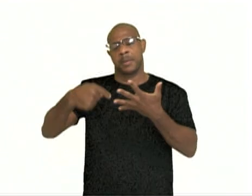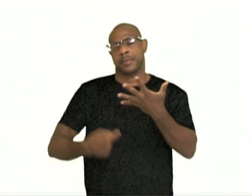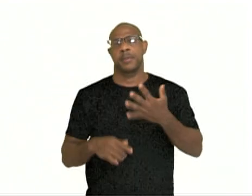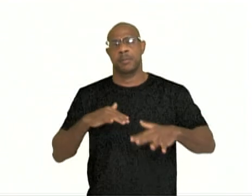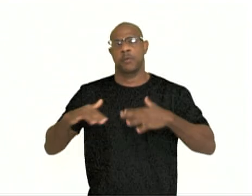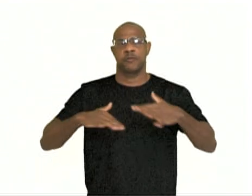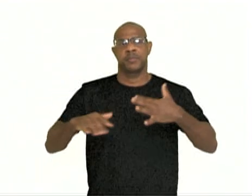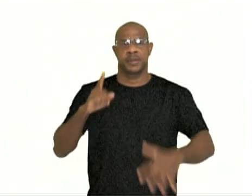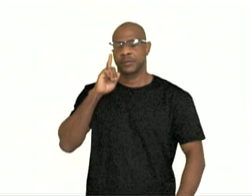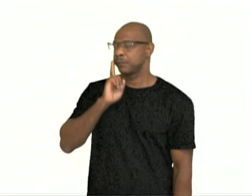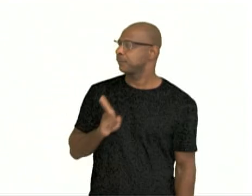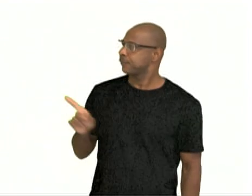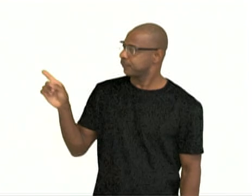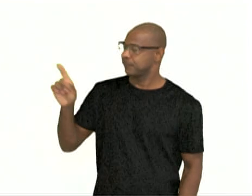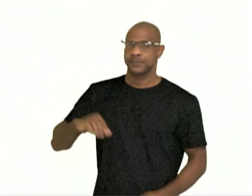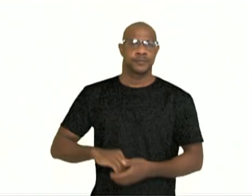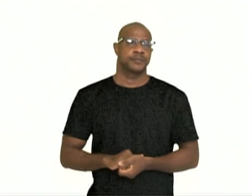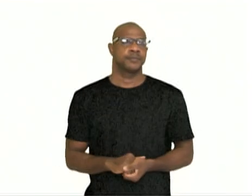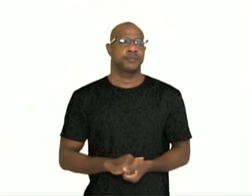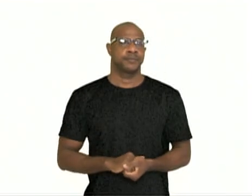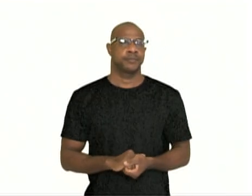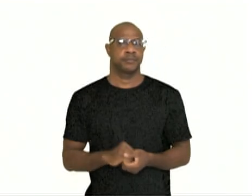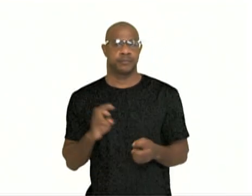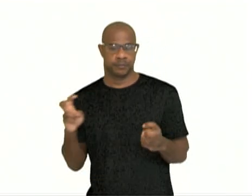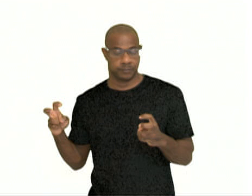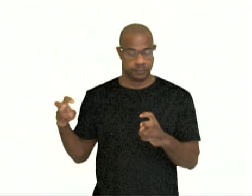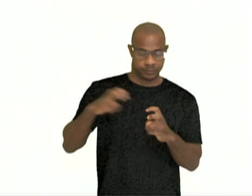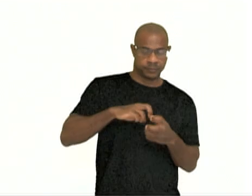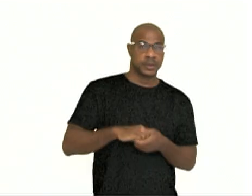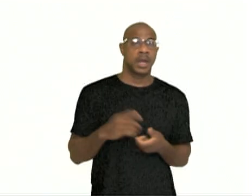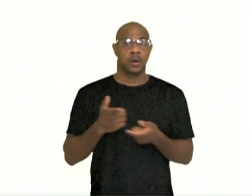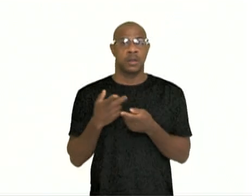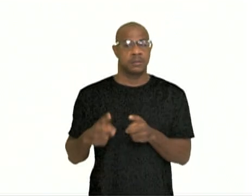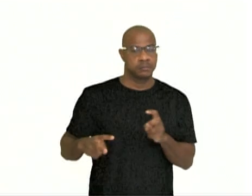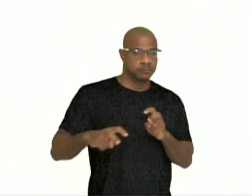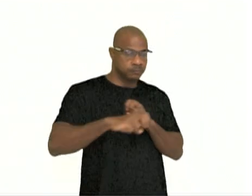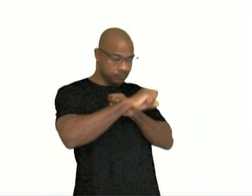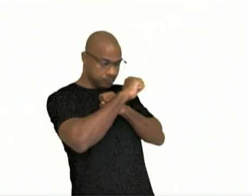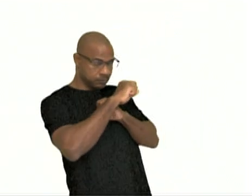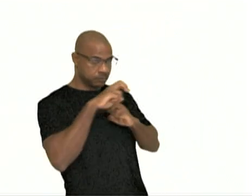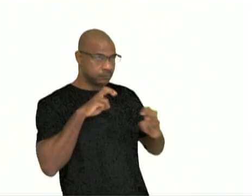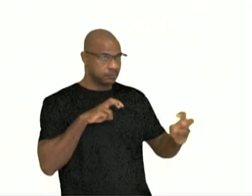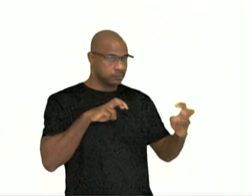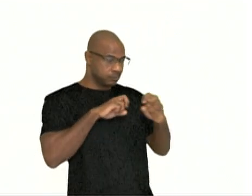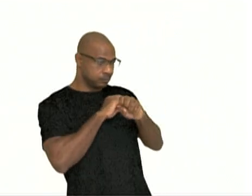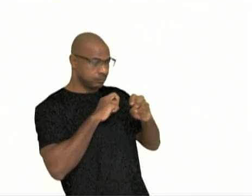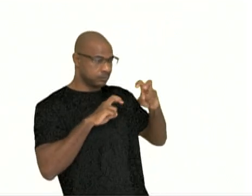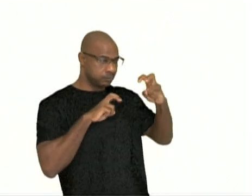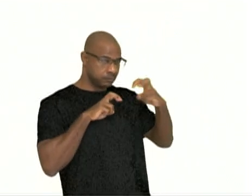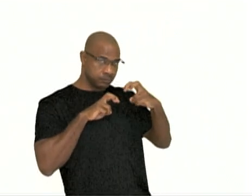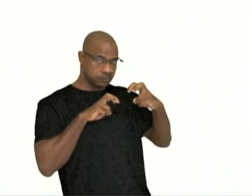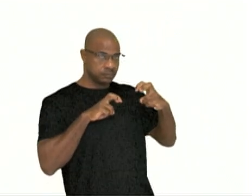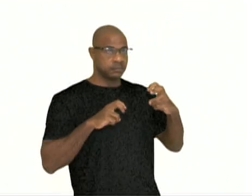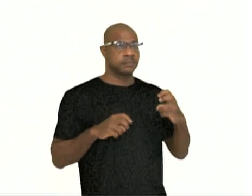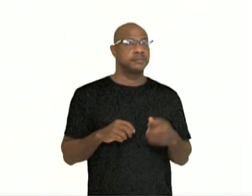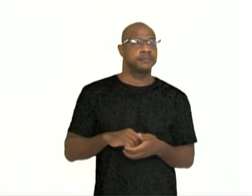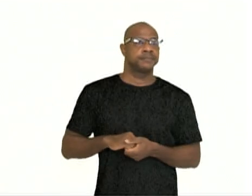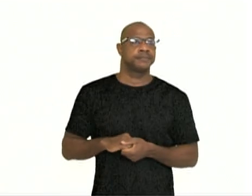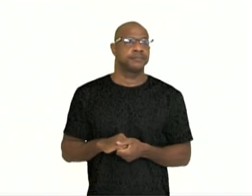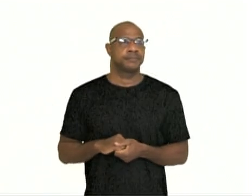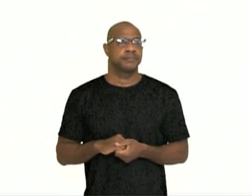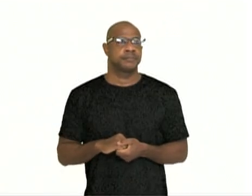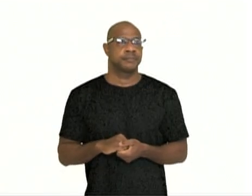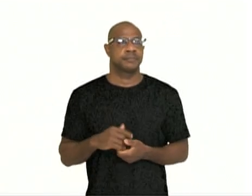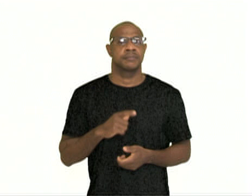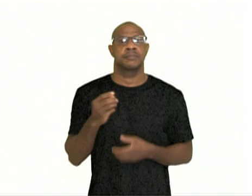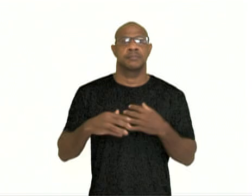de ataque, ok? Agora os de defesa. Também alguns desses movimentos de defesa, tá?